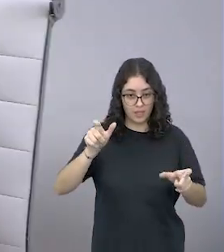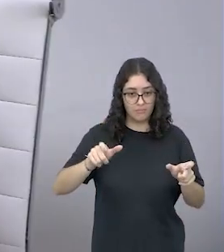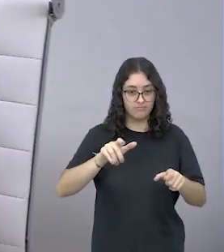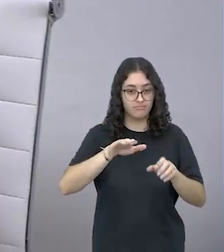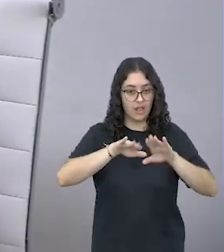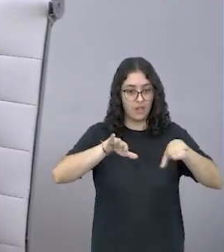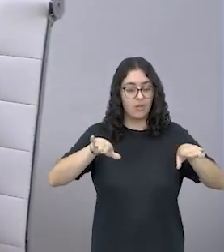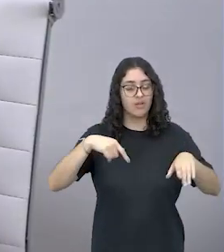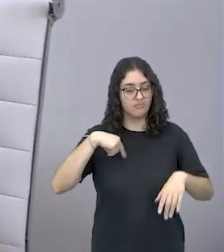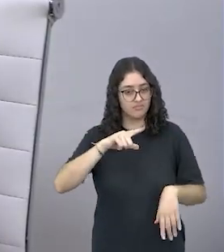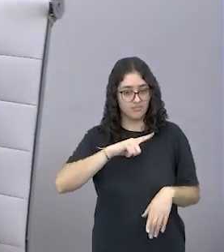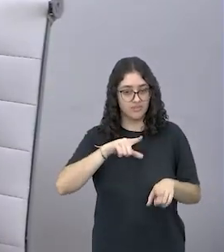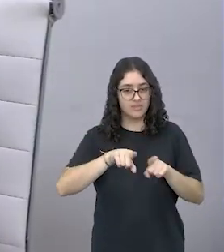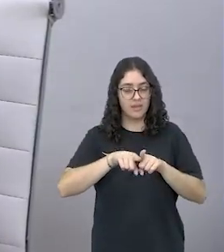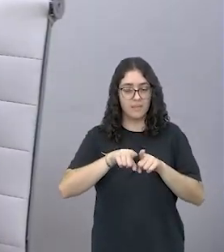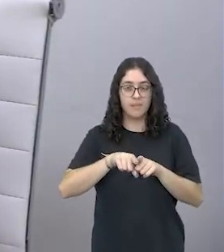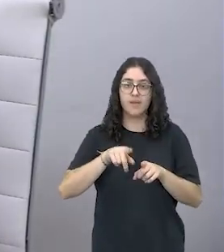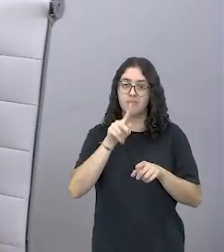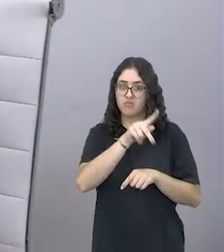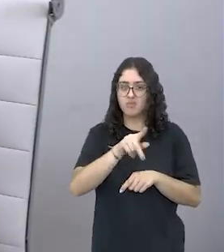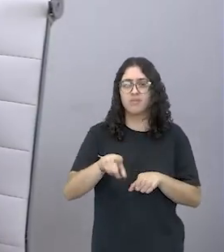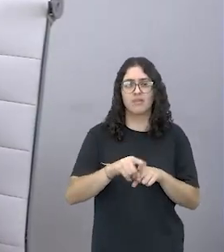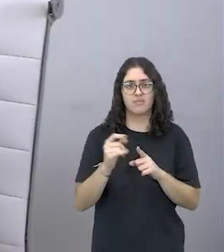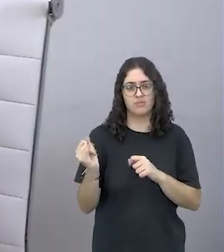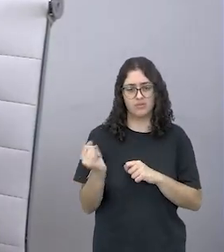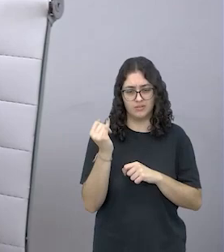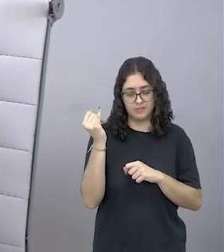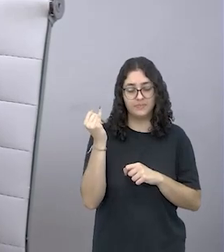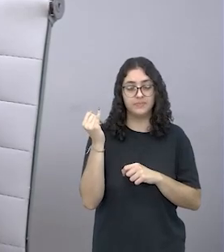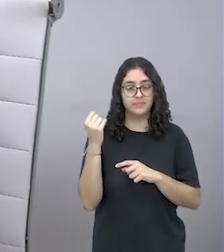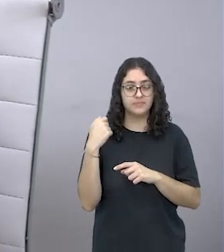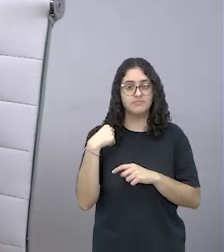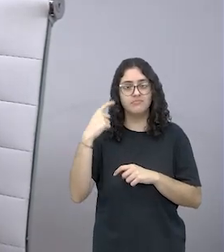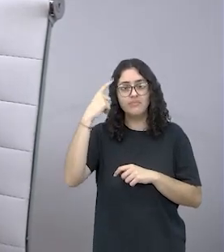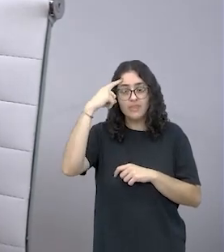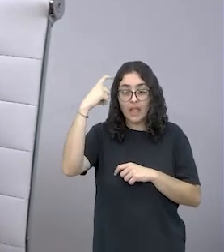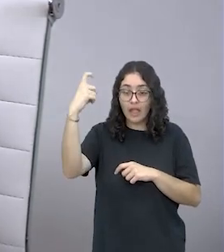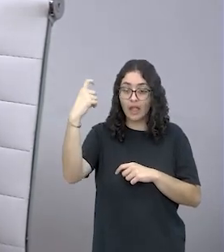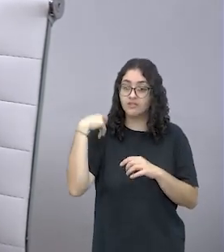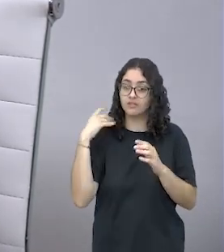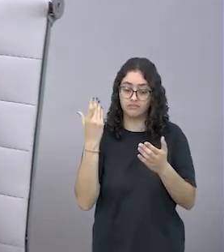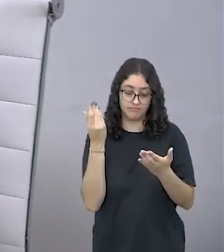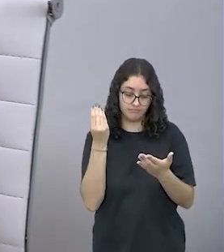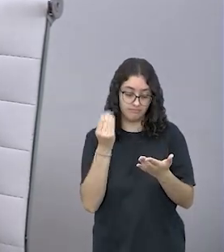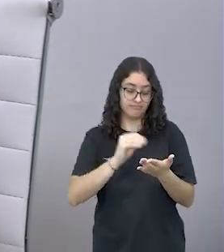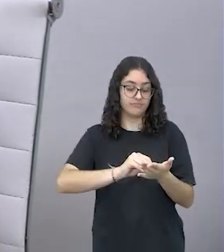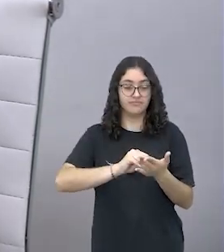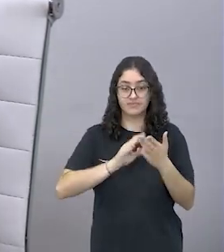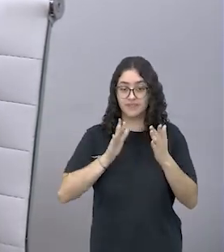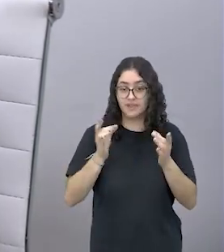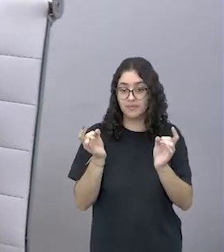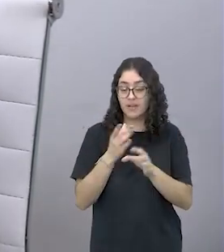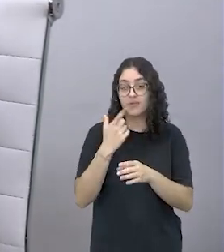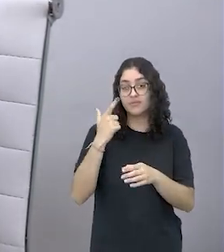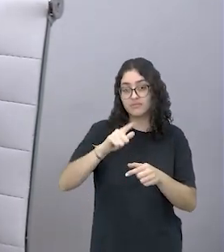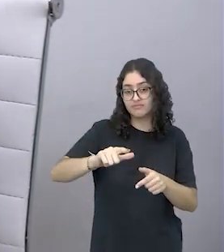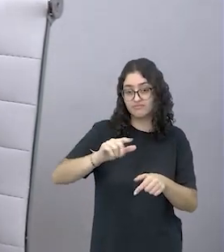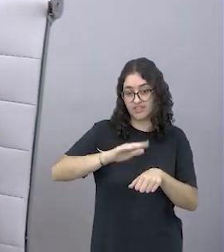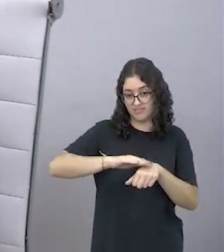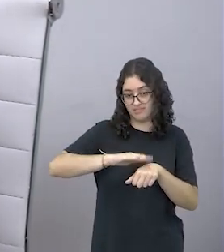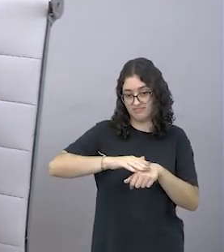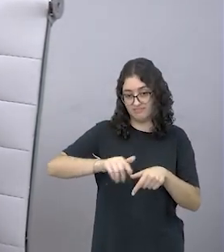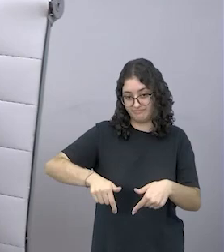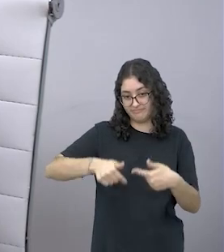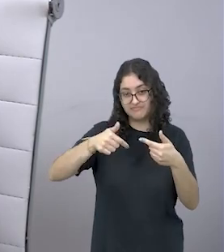tenho o meu também, sempre estou anotando alguma coisa, que quando eu tenho alguma ideia, eu já estou anotando lá para eu poder fazer, para eu realizar. Eu